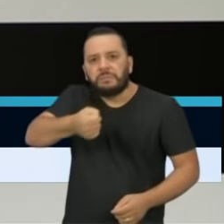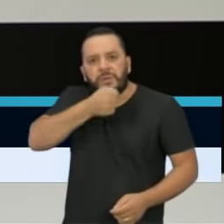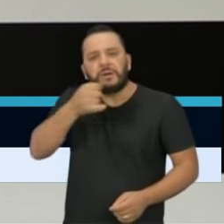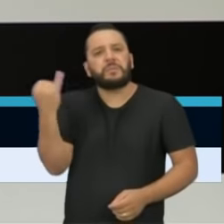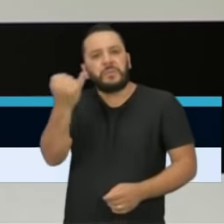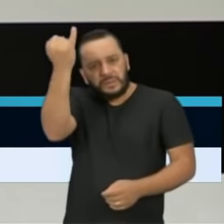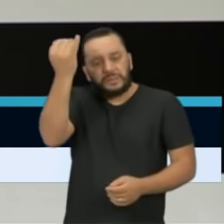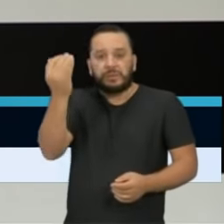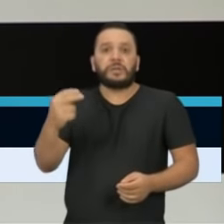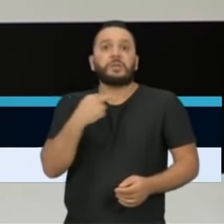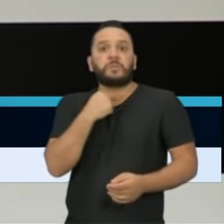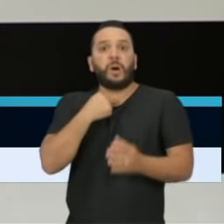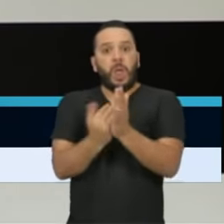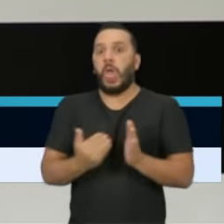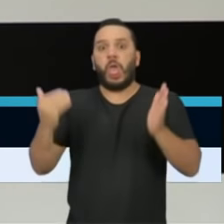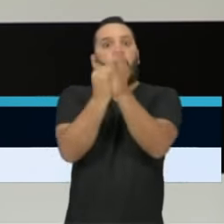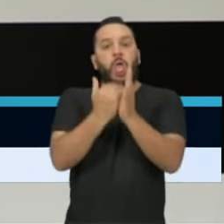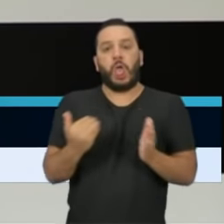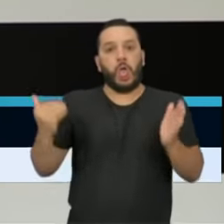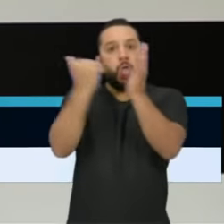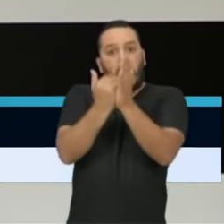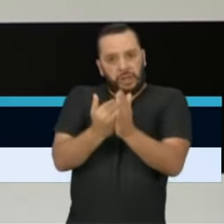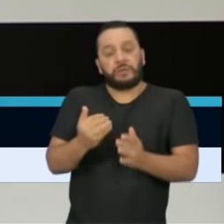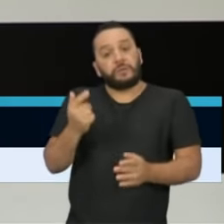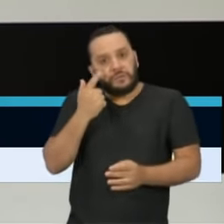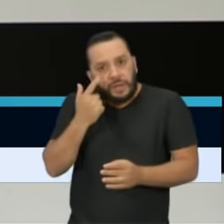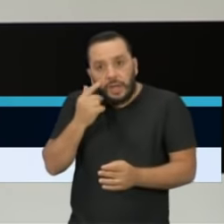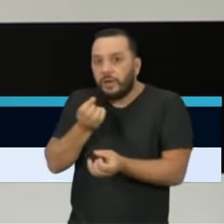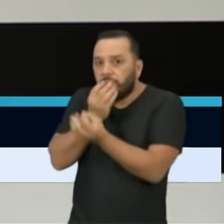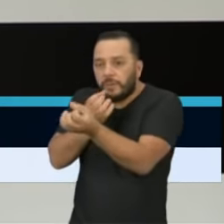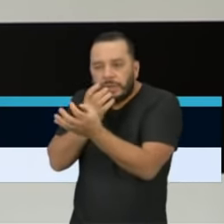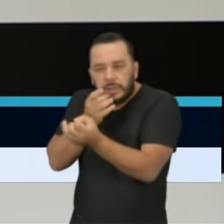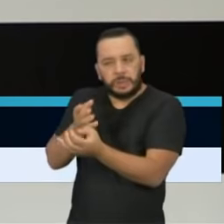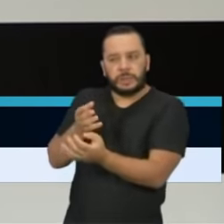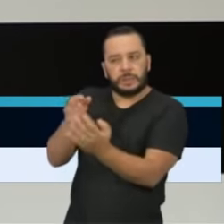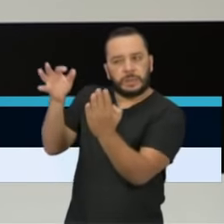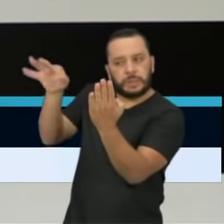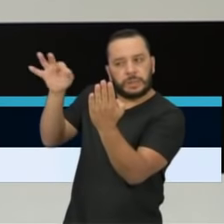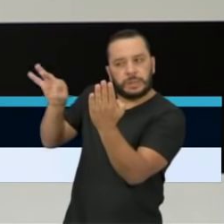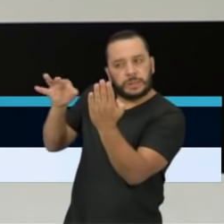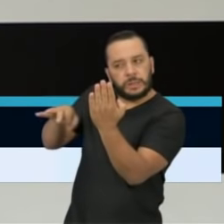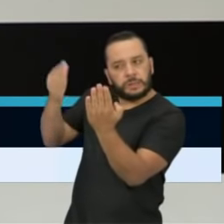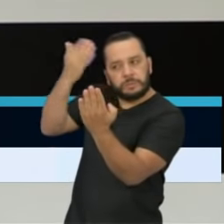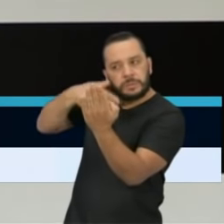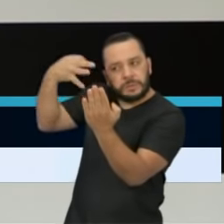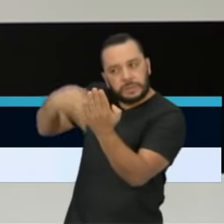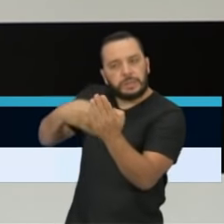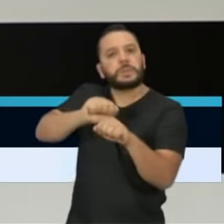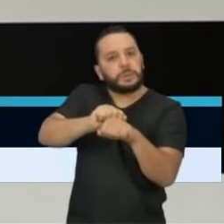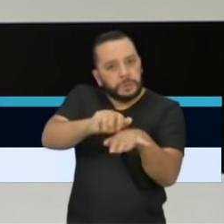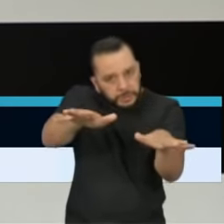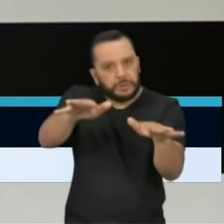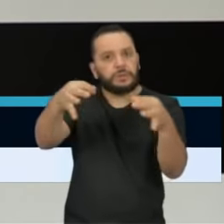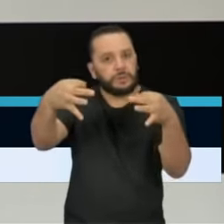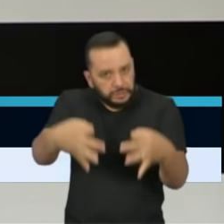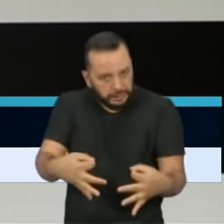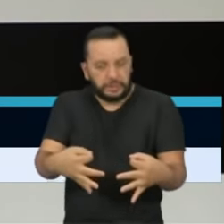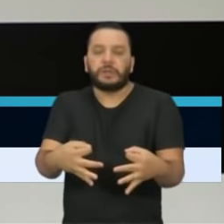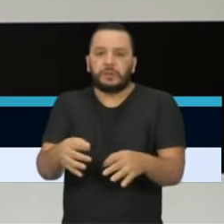não dramatizando, não exagerando, checando as informações previamente e sendo uma fonte precisa de orientação